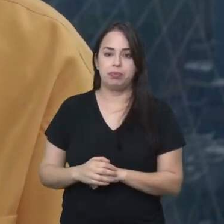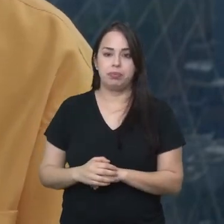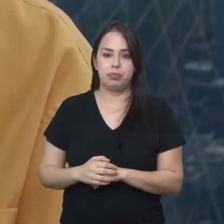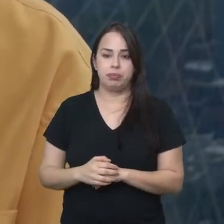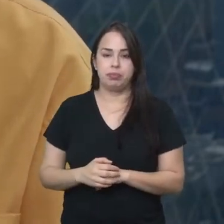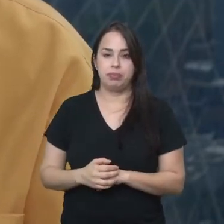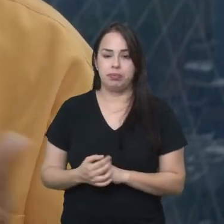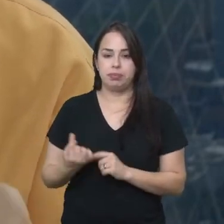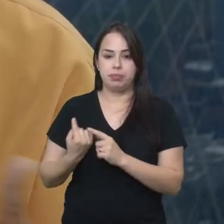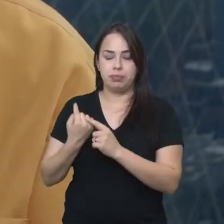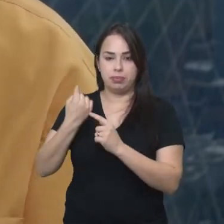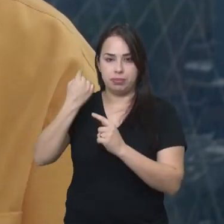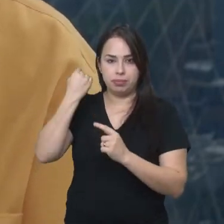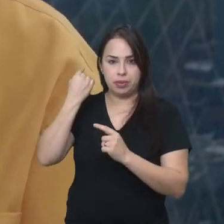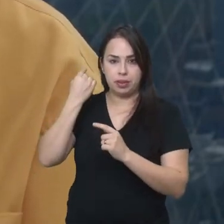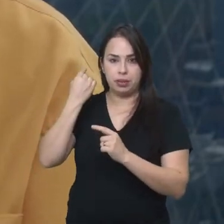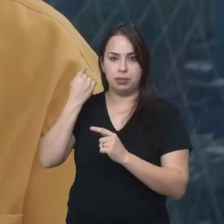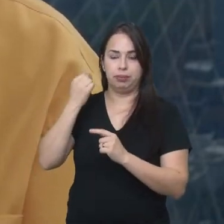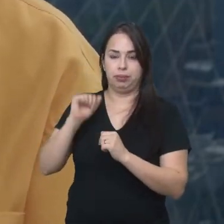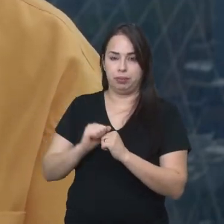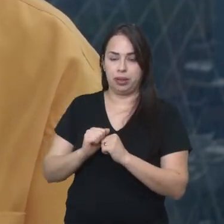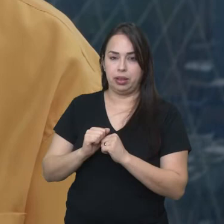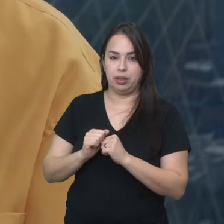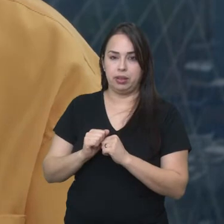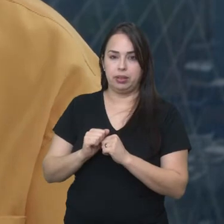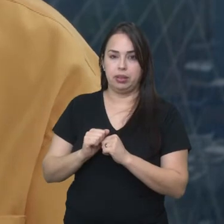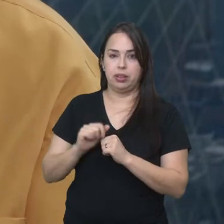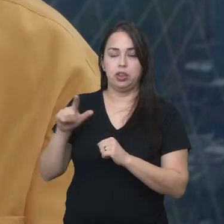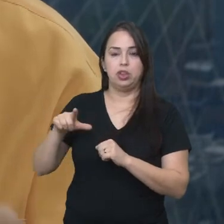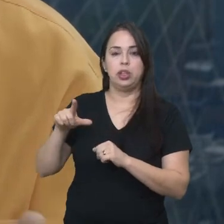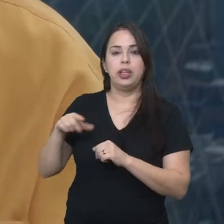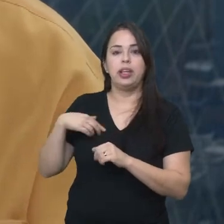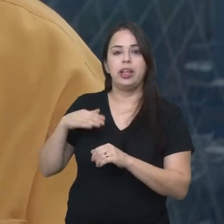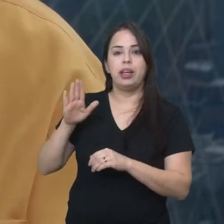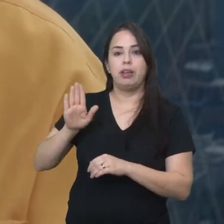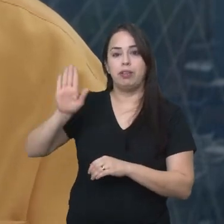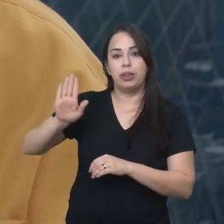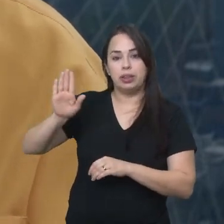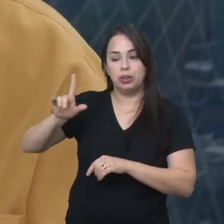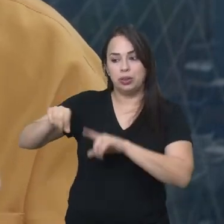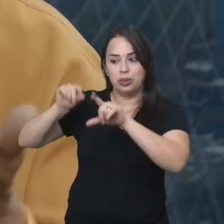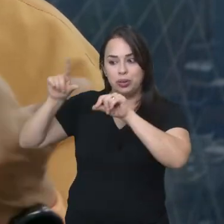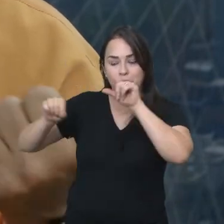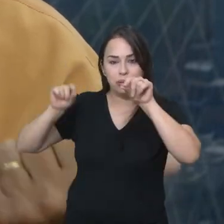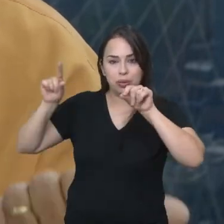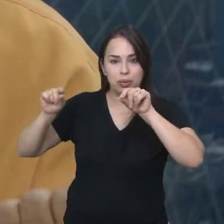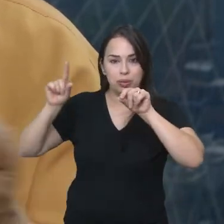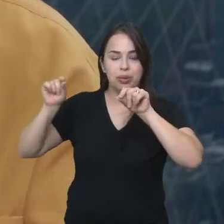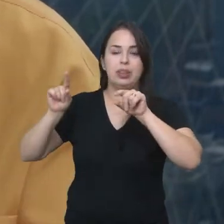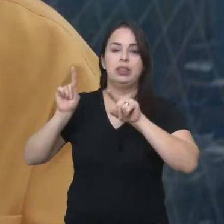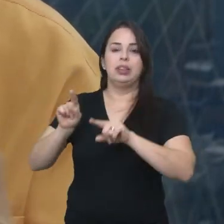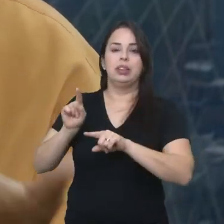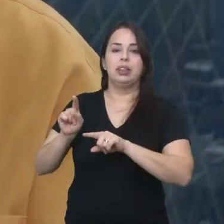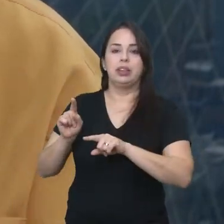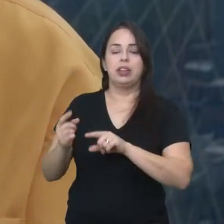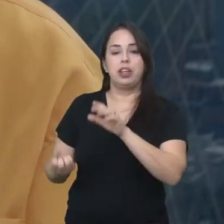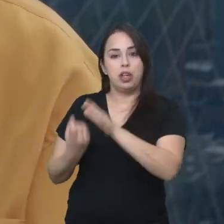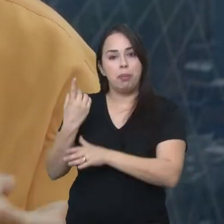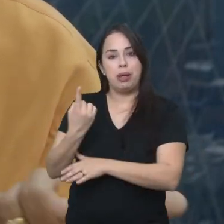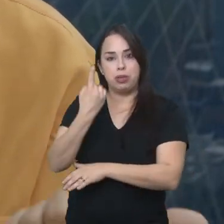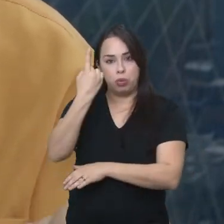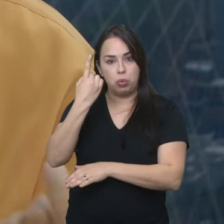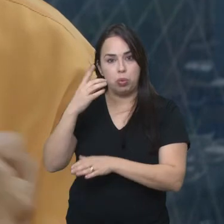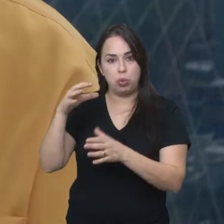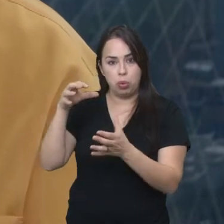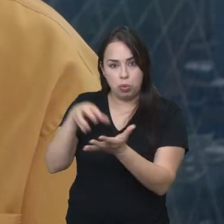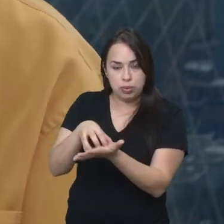Recentemente, através no último processo que aconteceu de escolha de novos conselheiros tutelares, né? Foi implementado mais um conselho